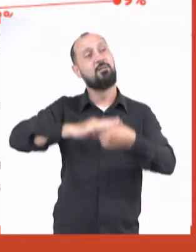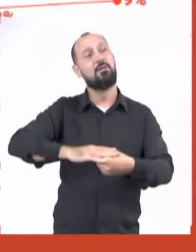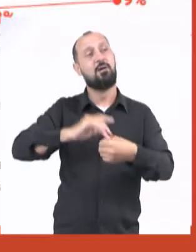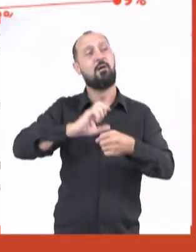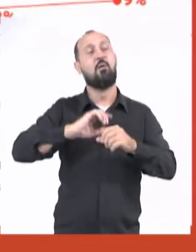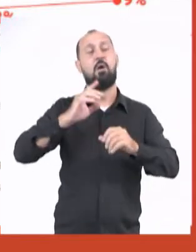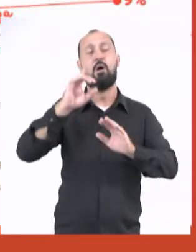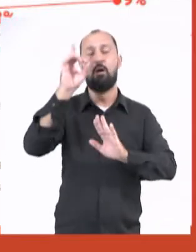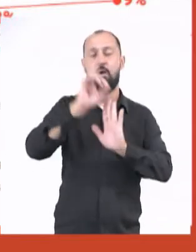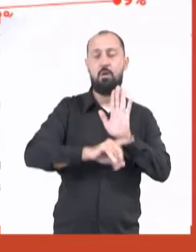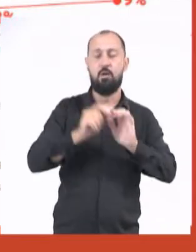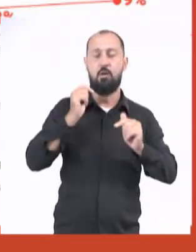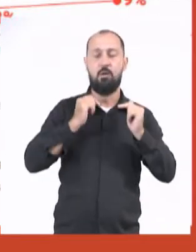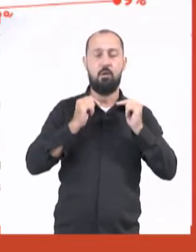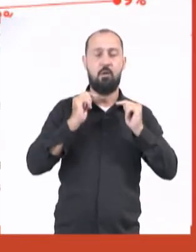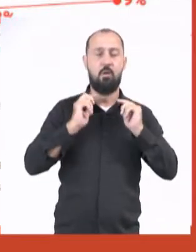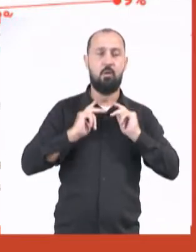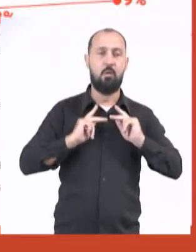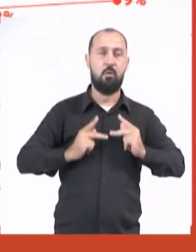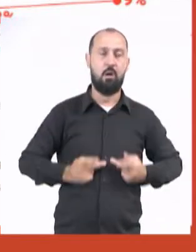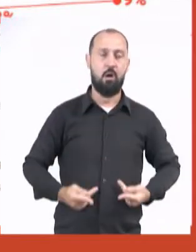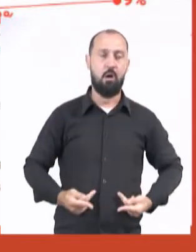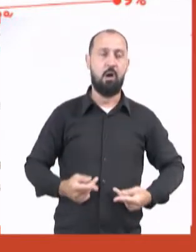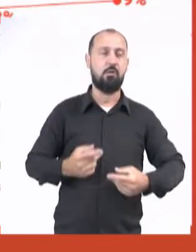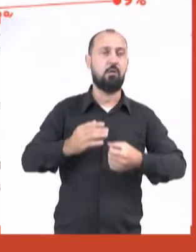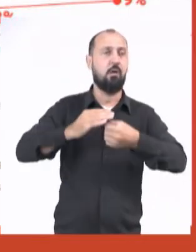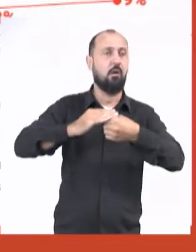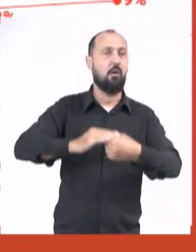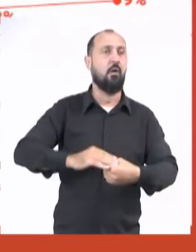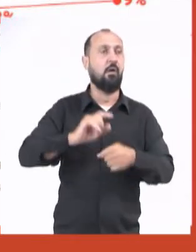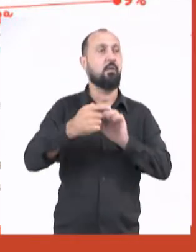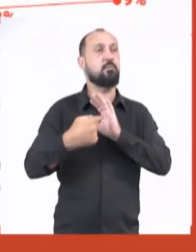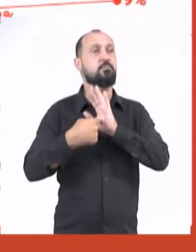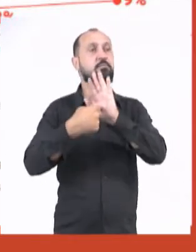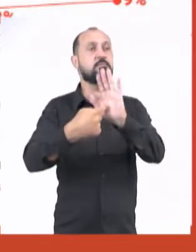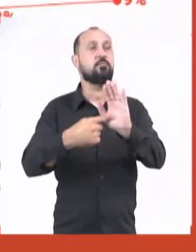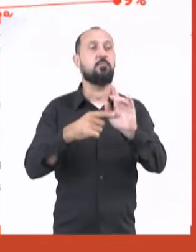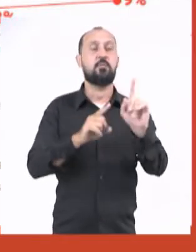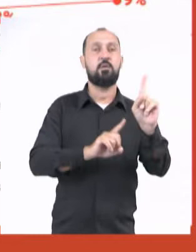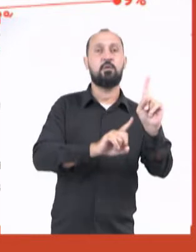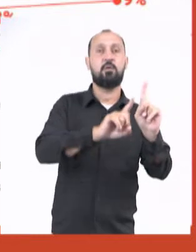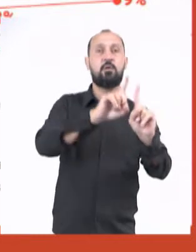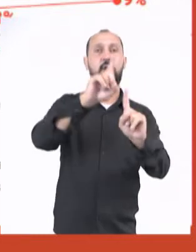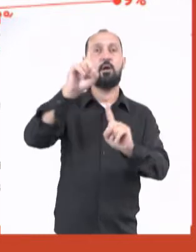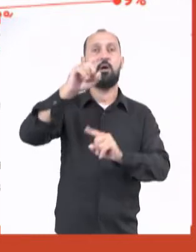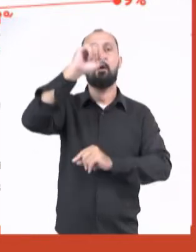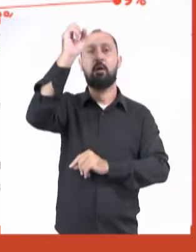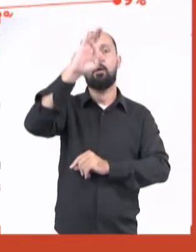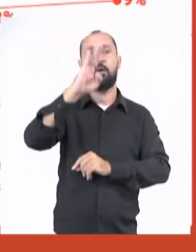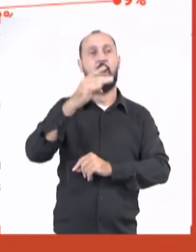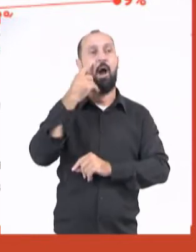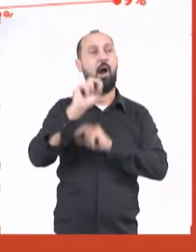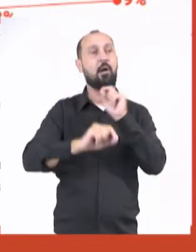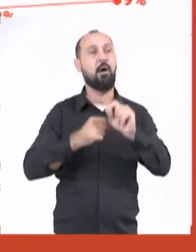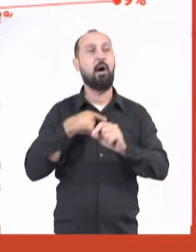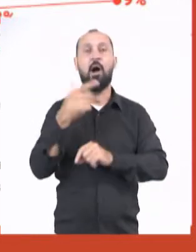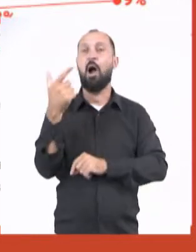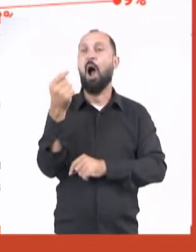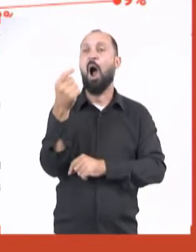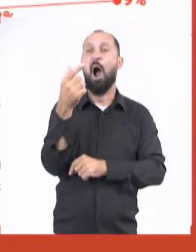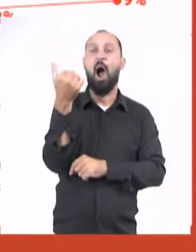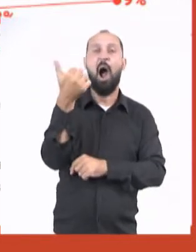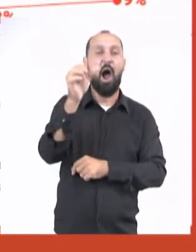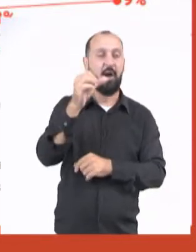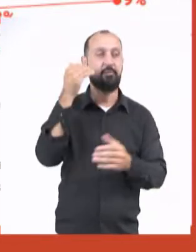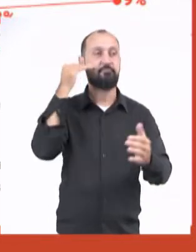humano à alimentação adequada, que a gente mostra aí a evolução do Brasil de 2004 até 2019,